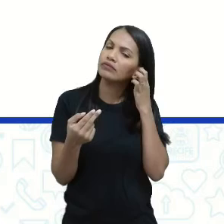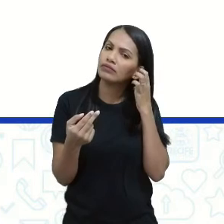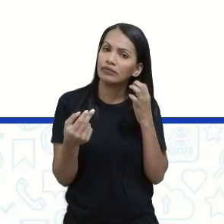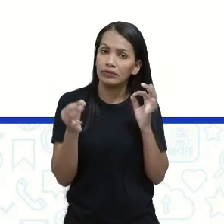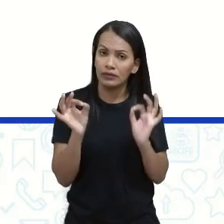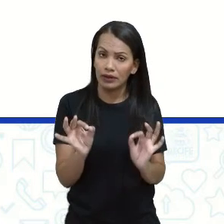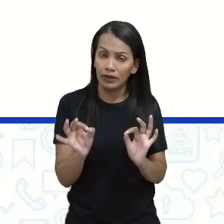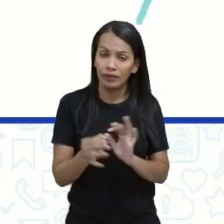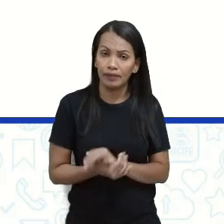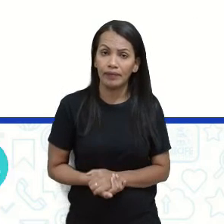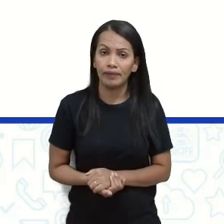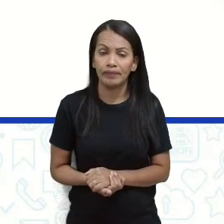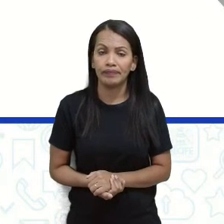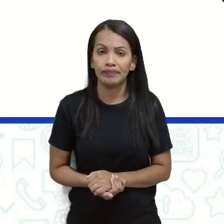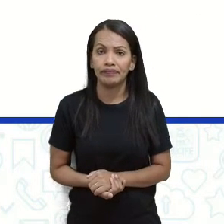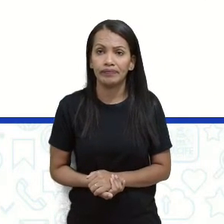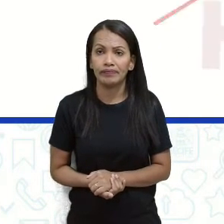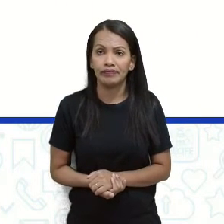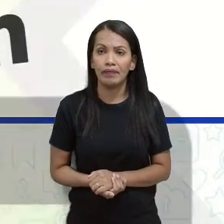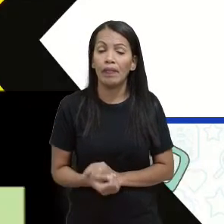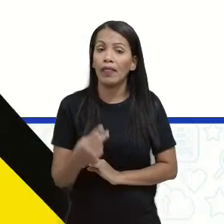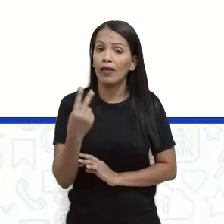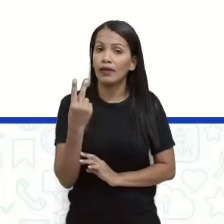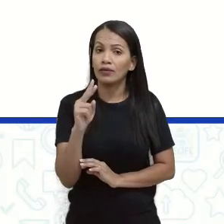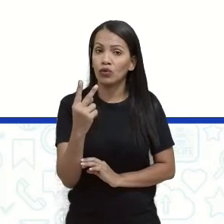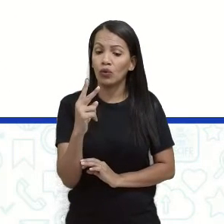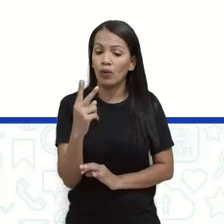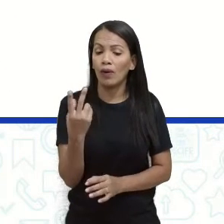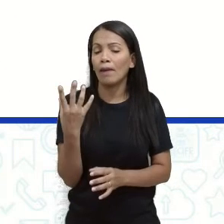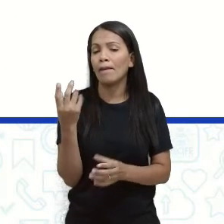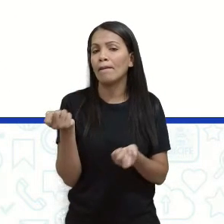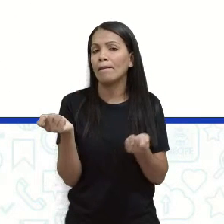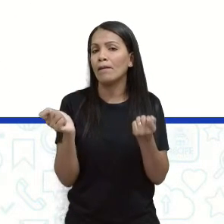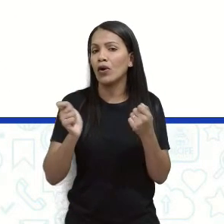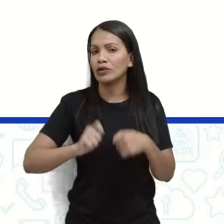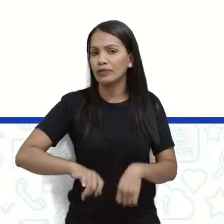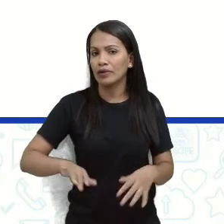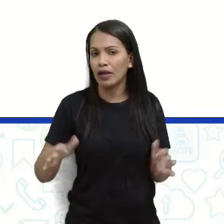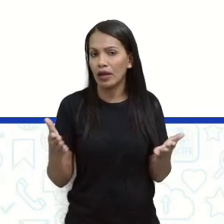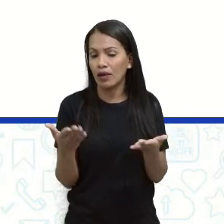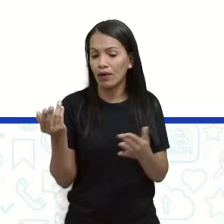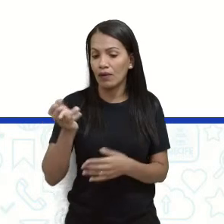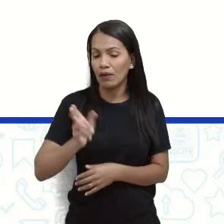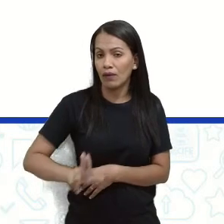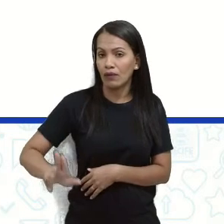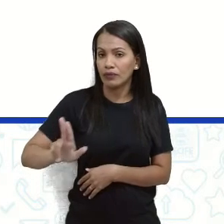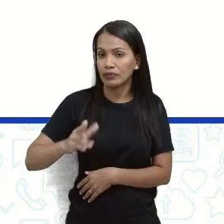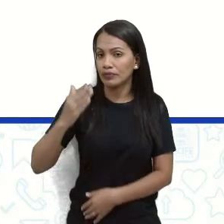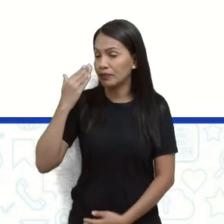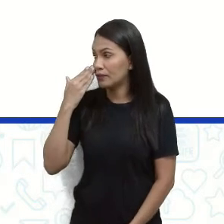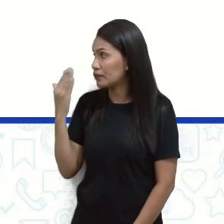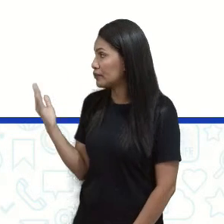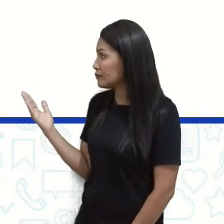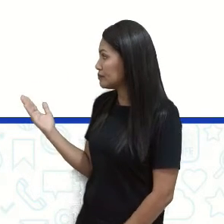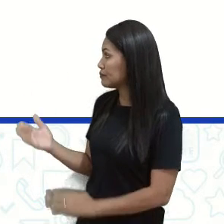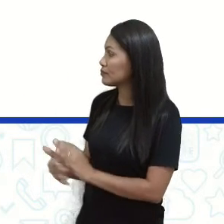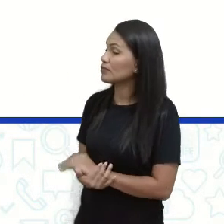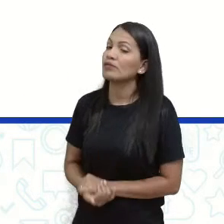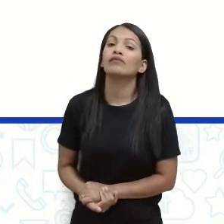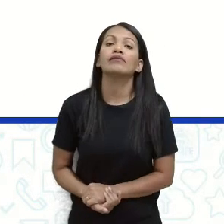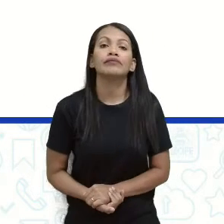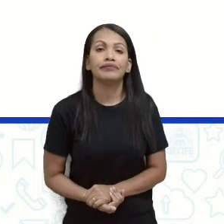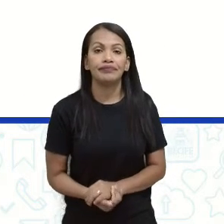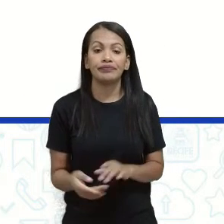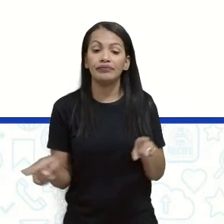faz. 2 fórmulas até agora, usando os 2 catetos e as projeções. Agora a fórmula é em relação